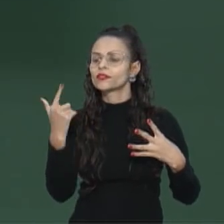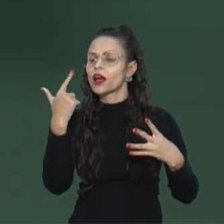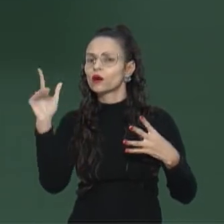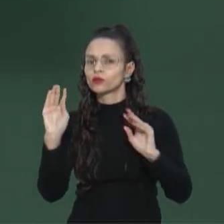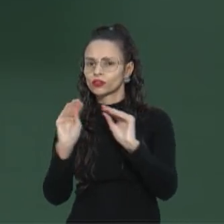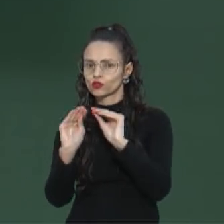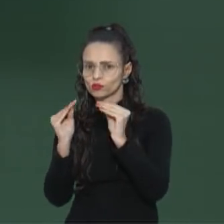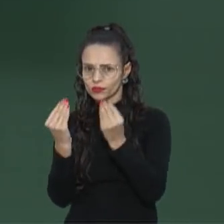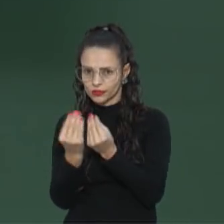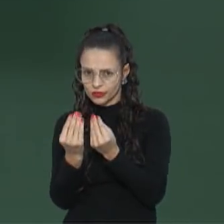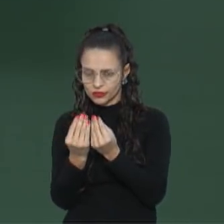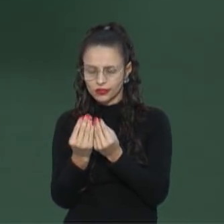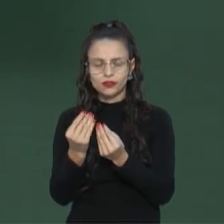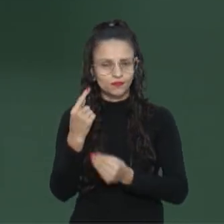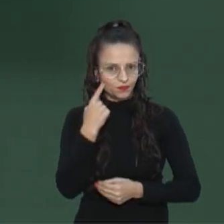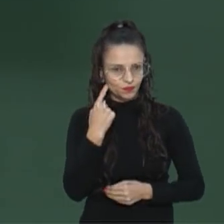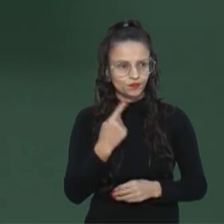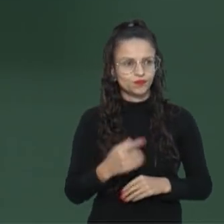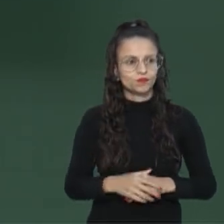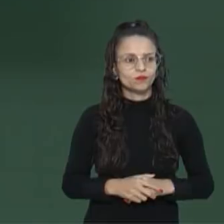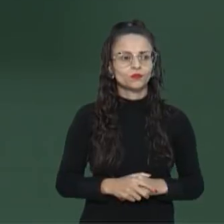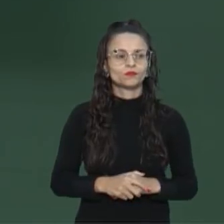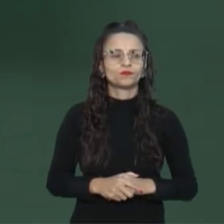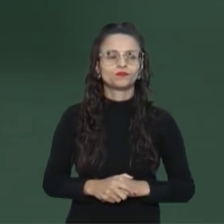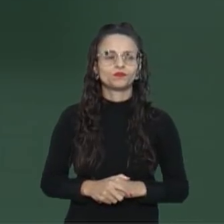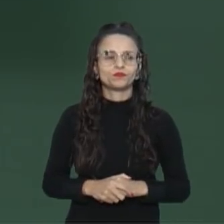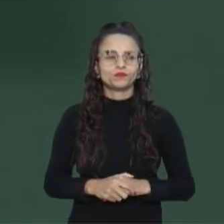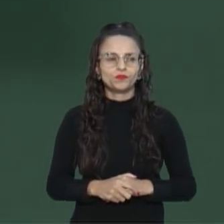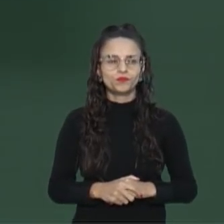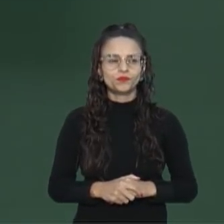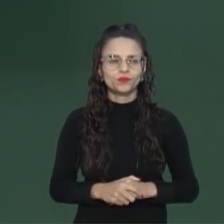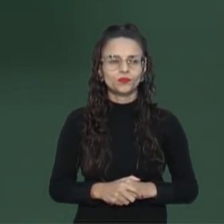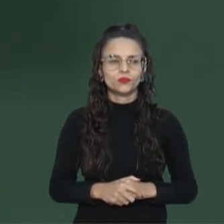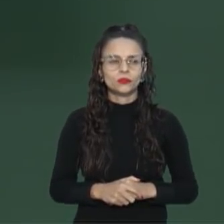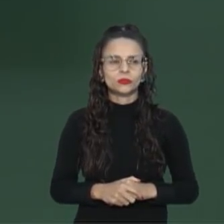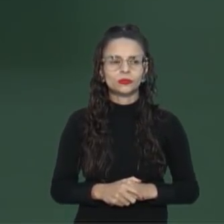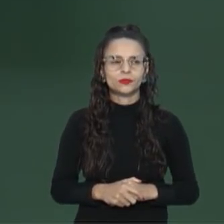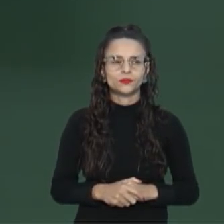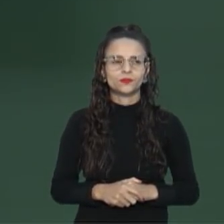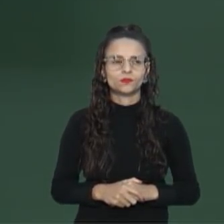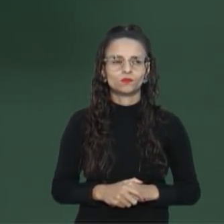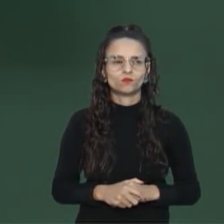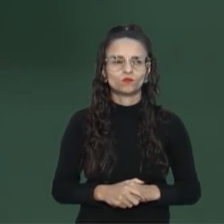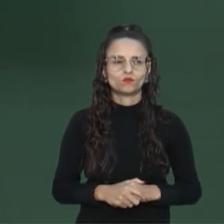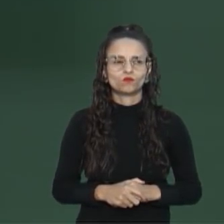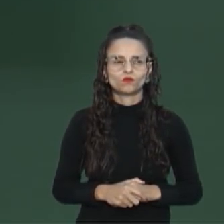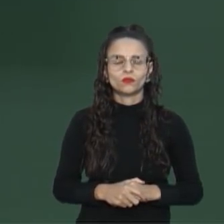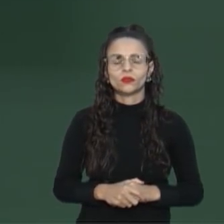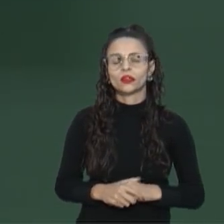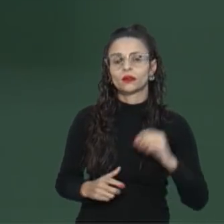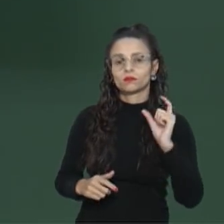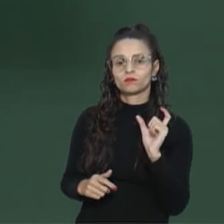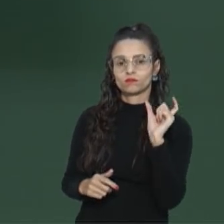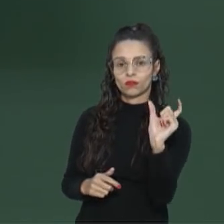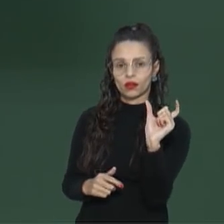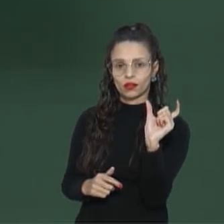molécula. São duas coisas que você leva em consideração. Juntou isso. Então vamos lá. Um prefixo, ou